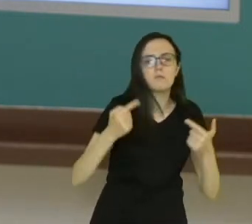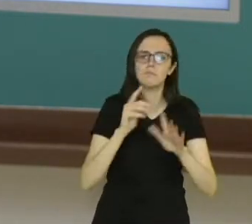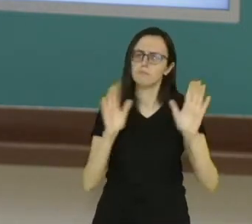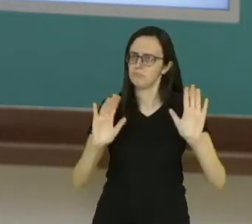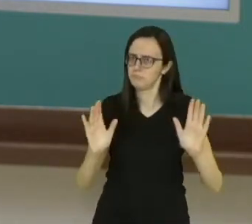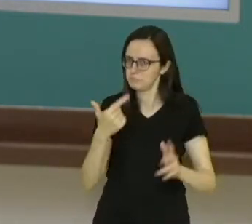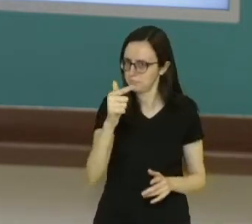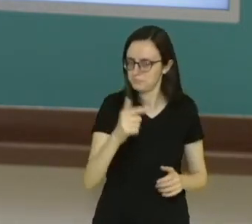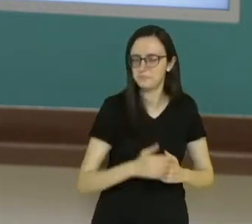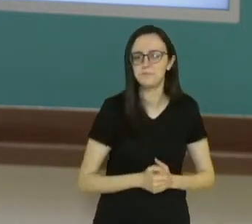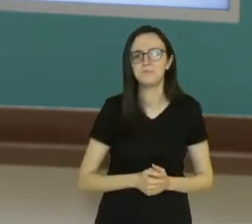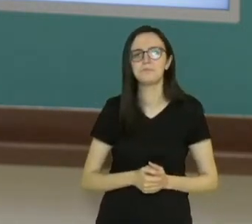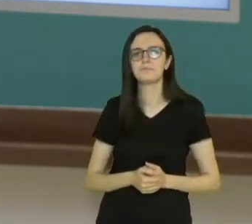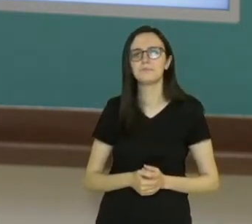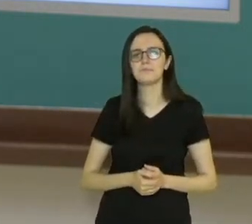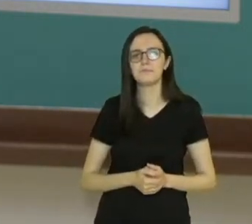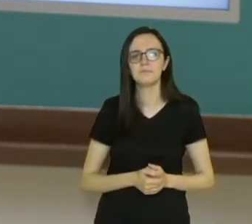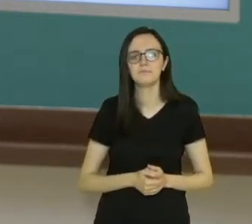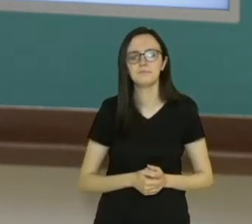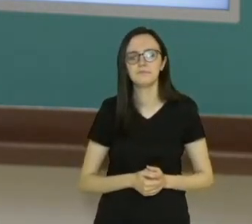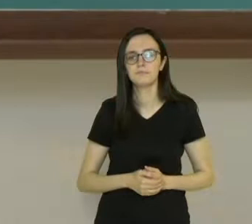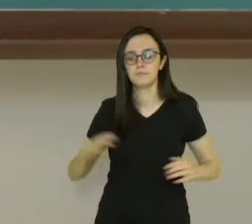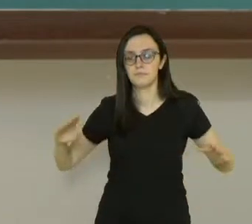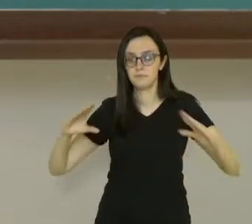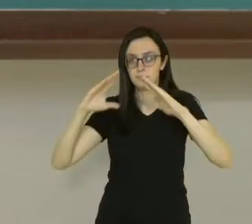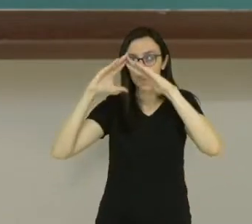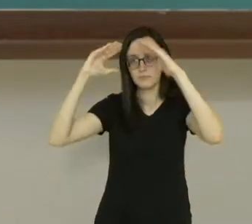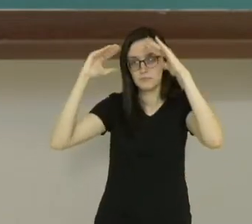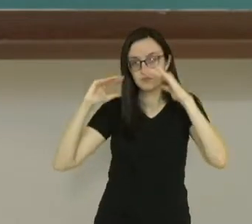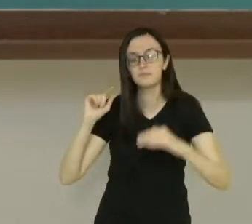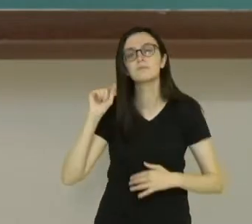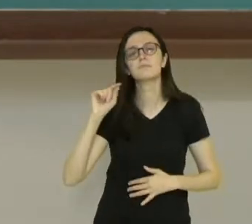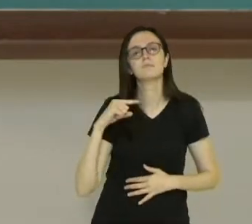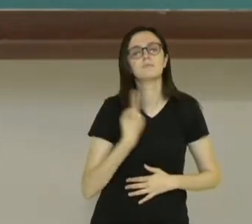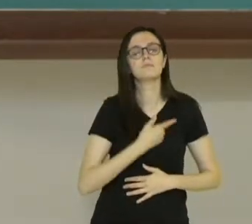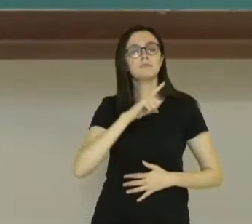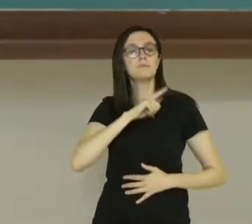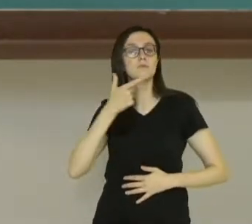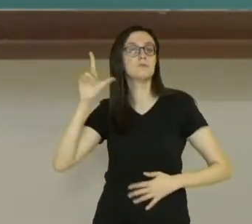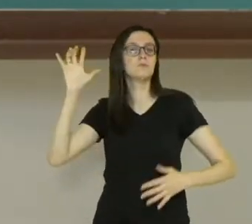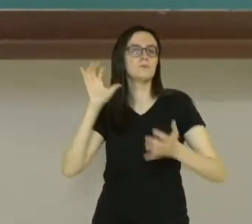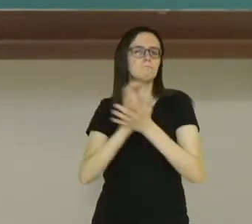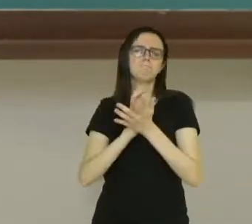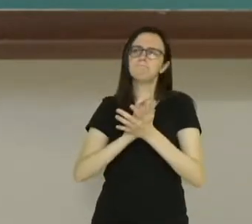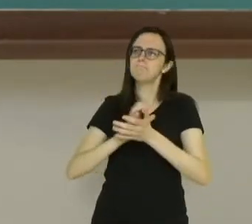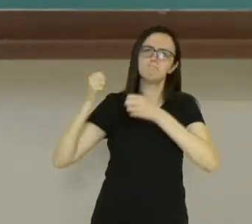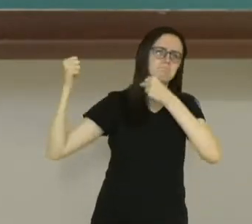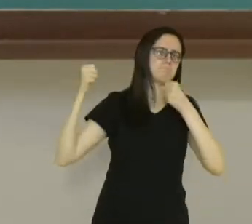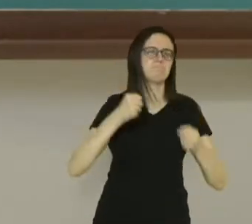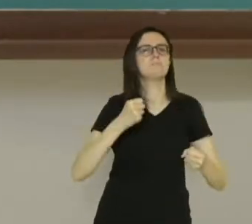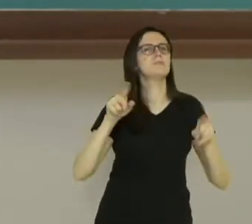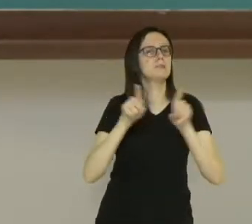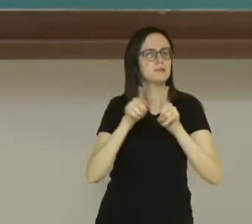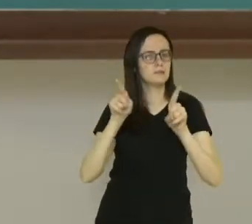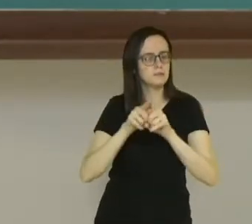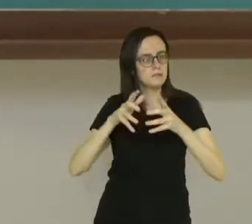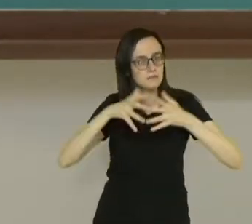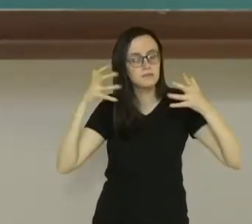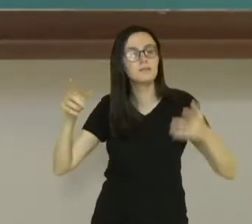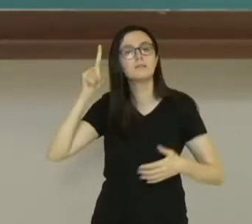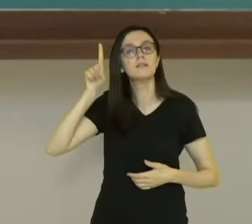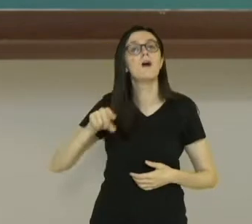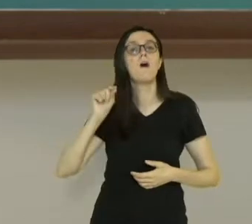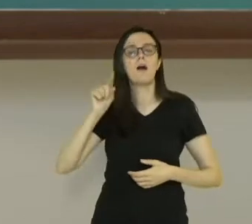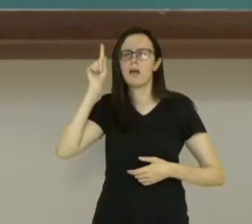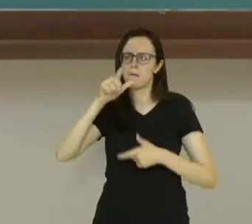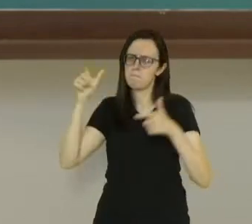nesse período. Embaixo dessa pirâmide, nós íamos ter um outro grupo muito poderoso, que também era uma quantidade